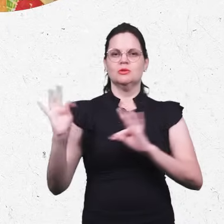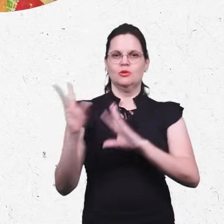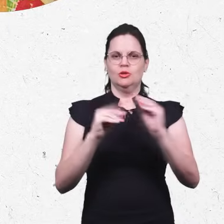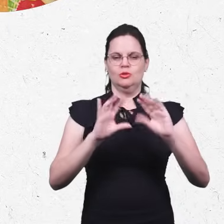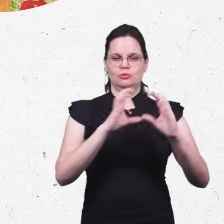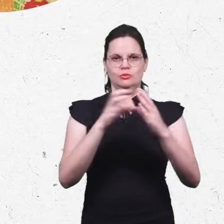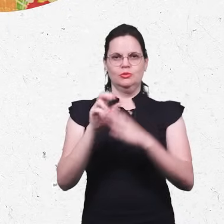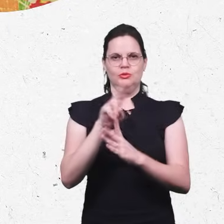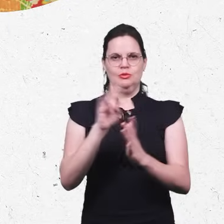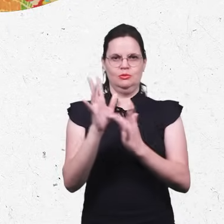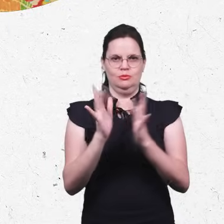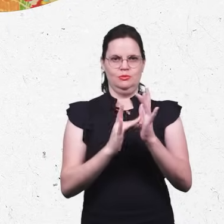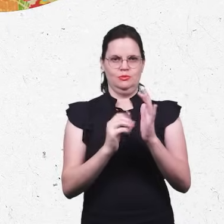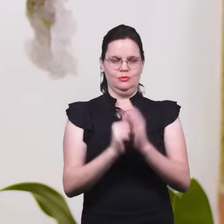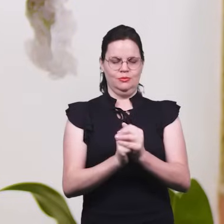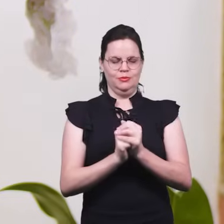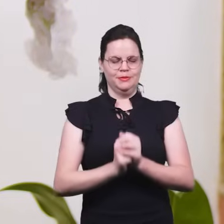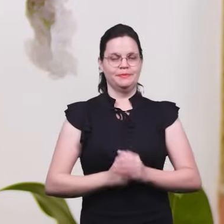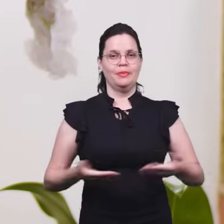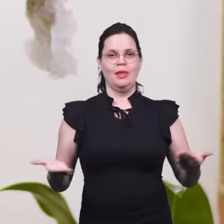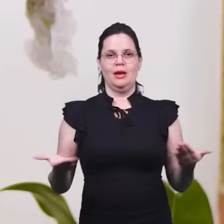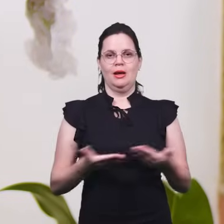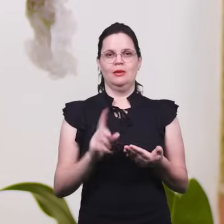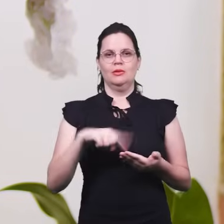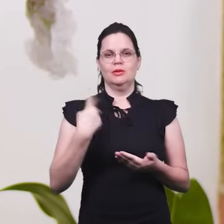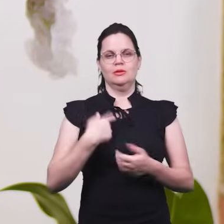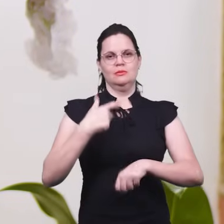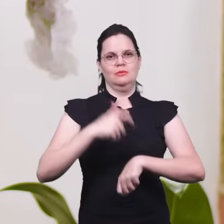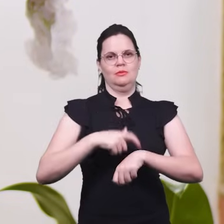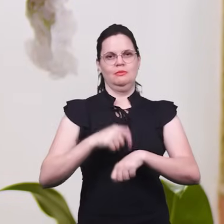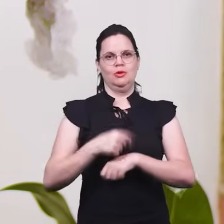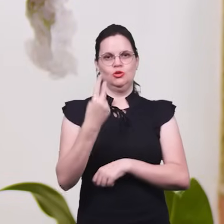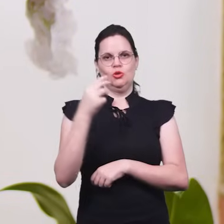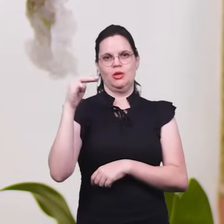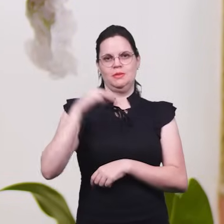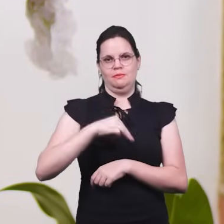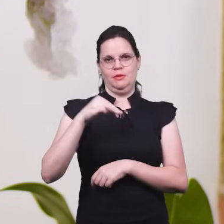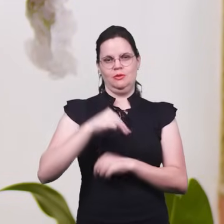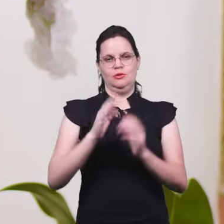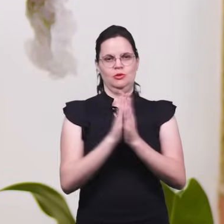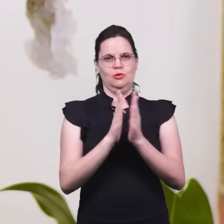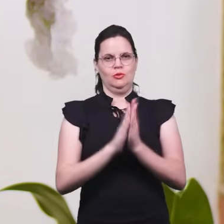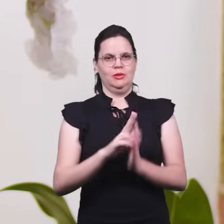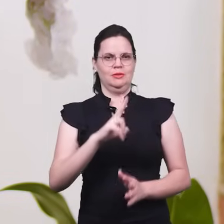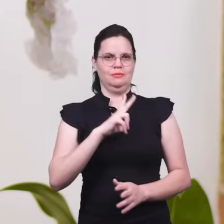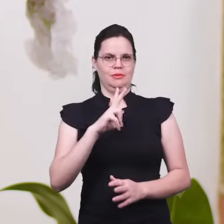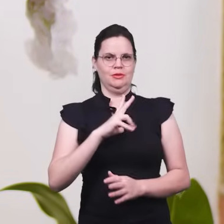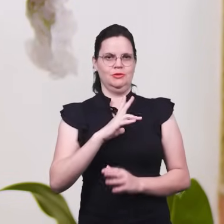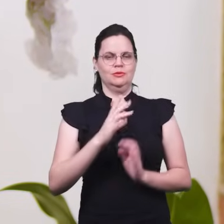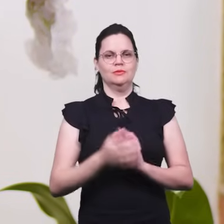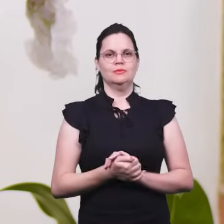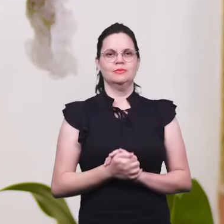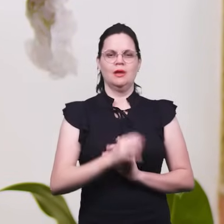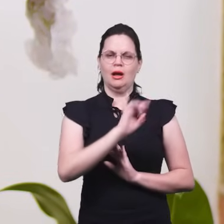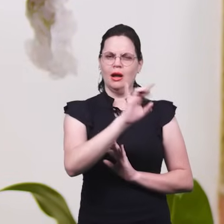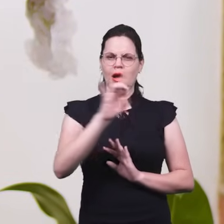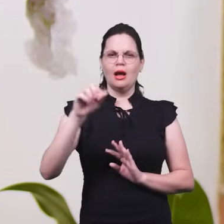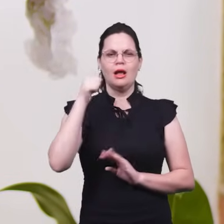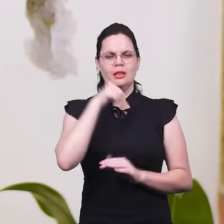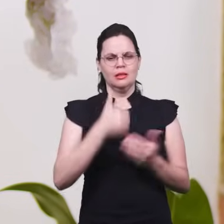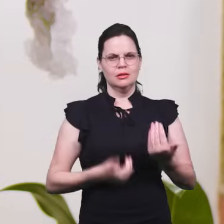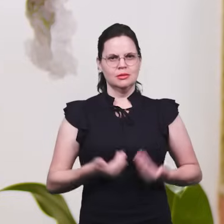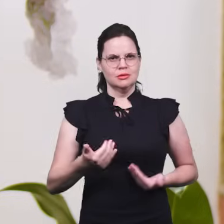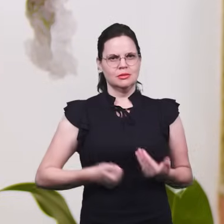nossas classes em nome de Jesus. Nesse momento, nós passaremos 2 minutos em oração silenciosa.